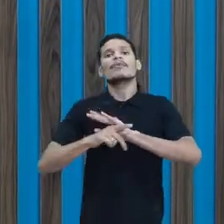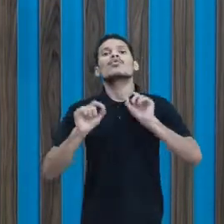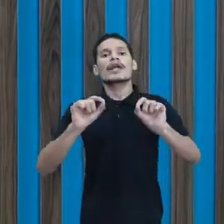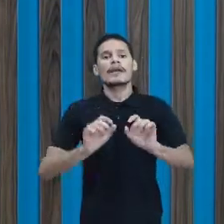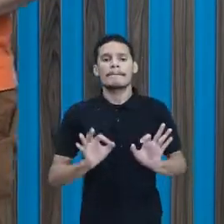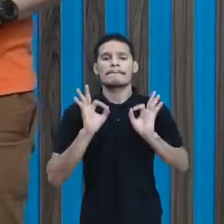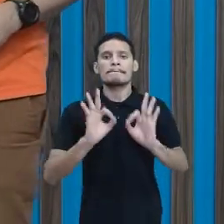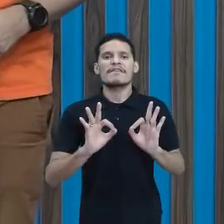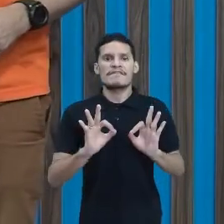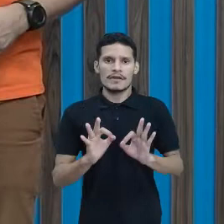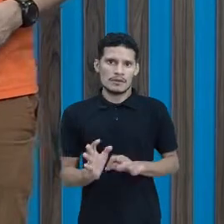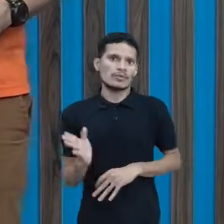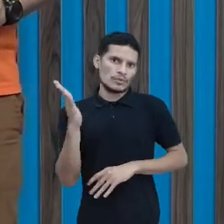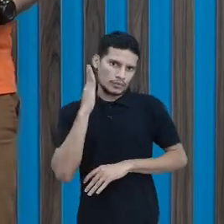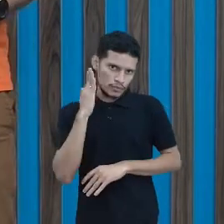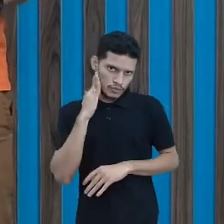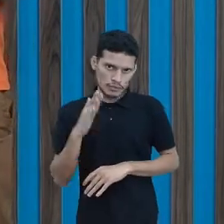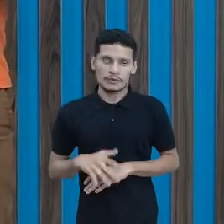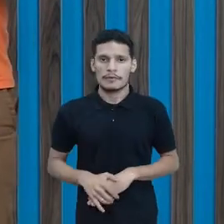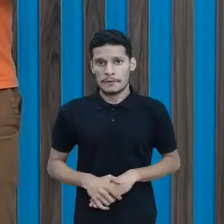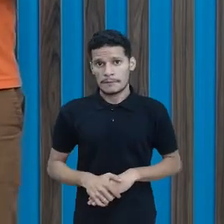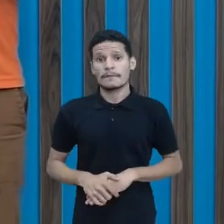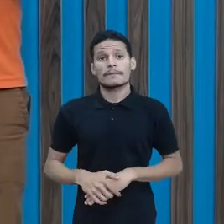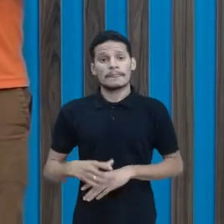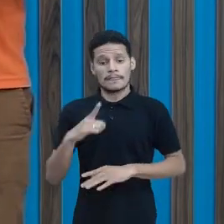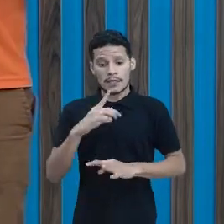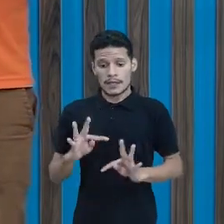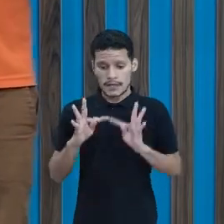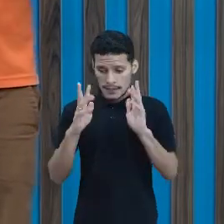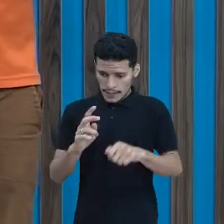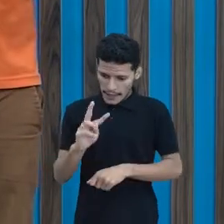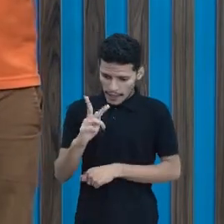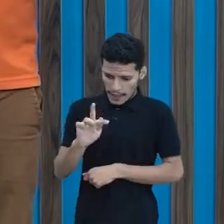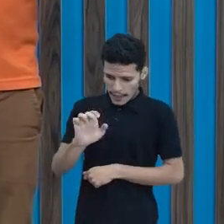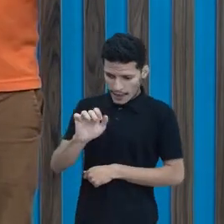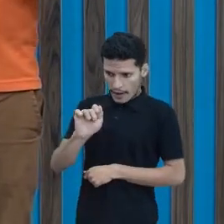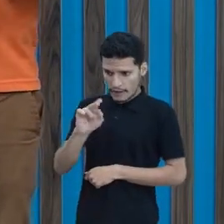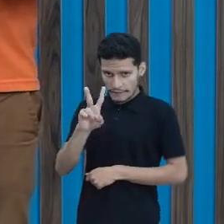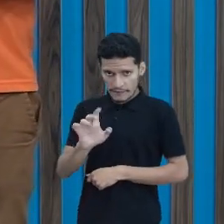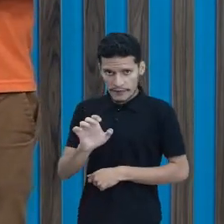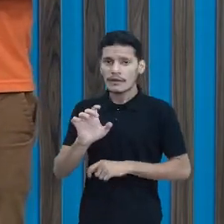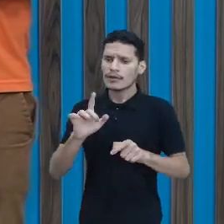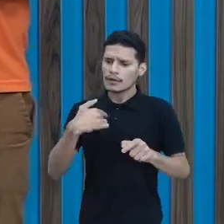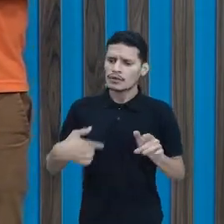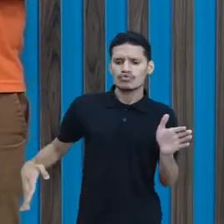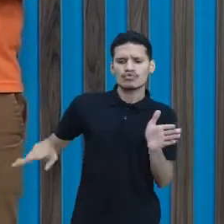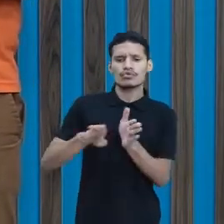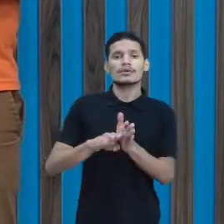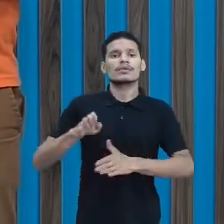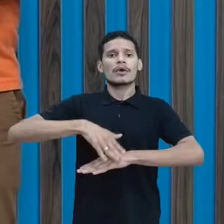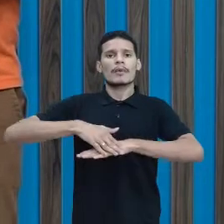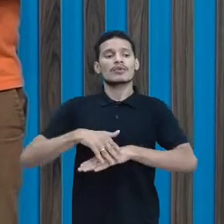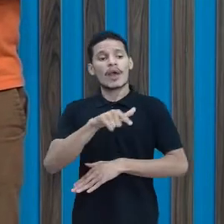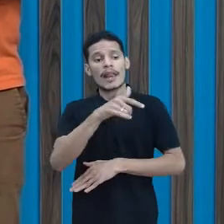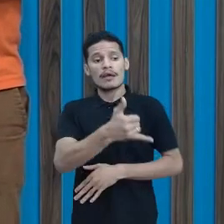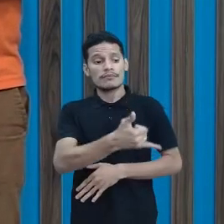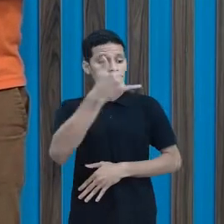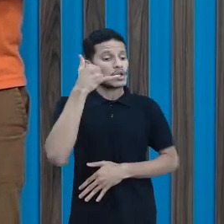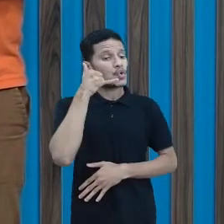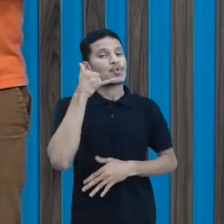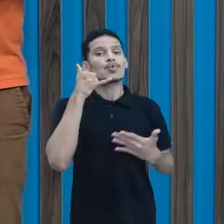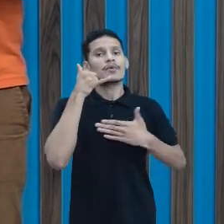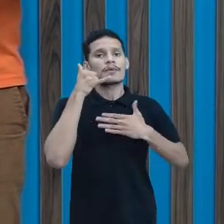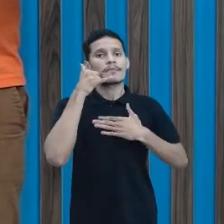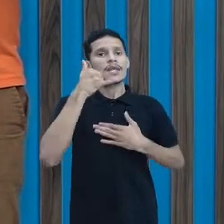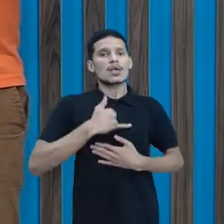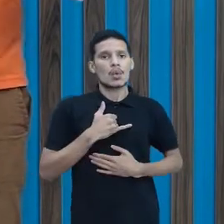perfects aí tem o verbo have. E aí, eu tinha chegado quando ela ligou. O verbo ligou vai estar no passado